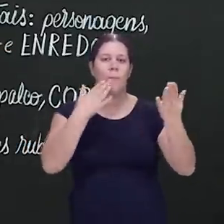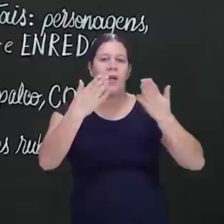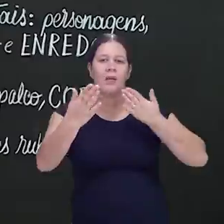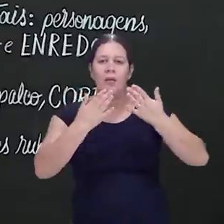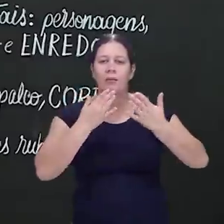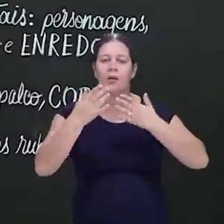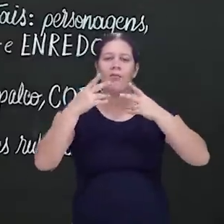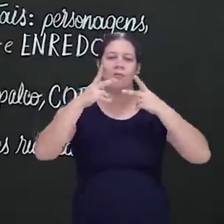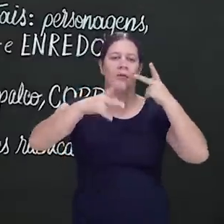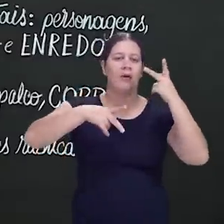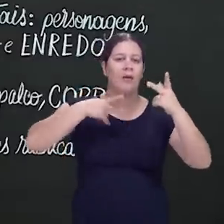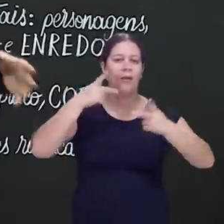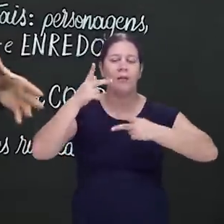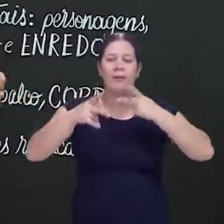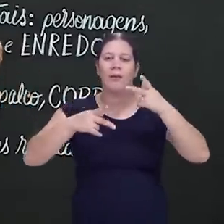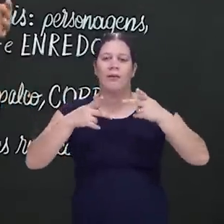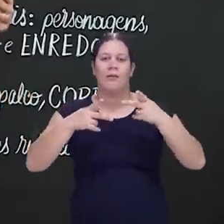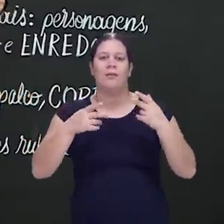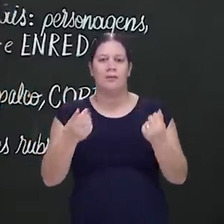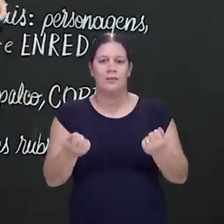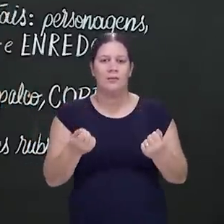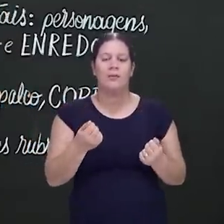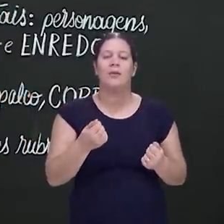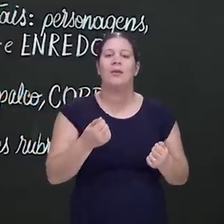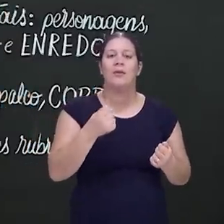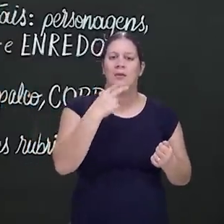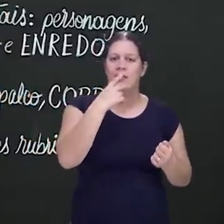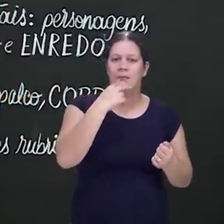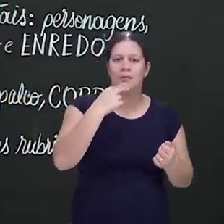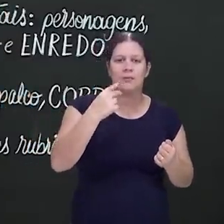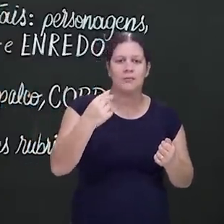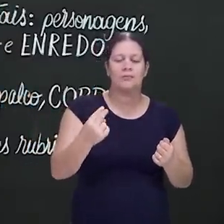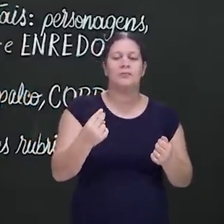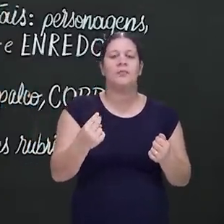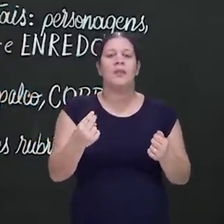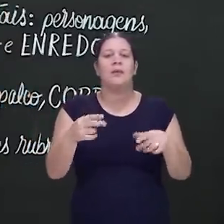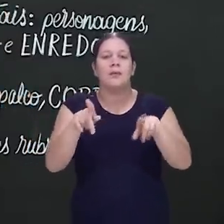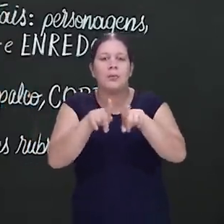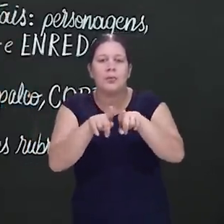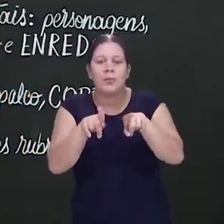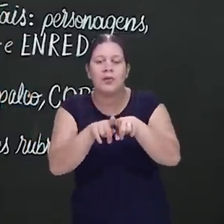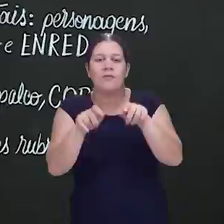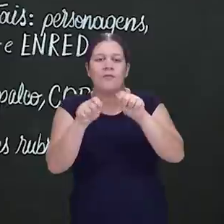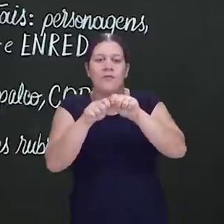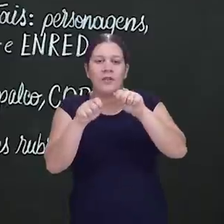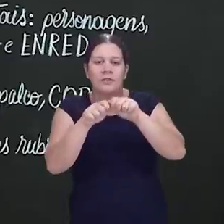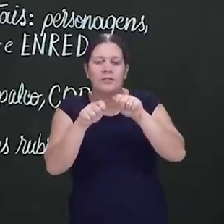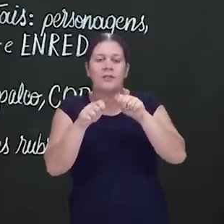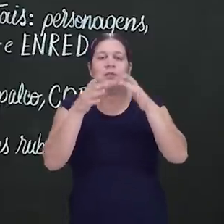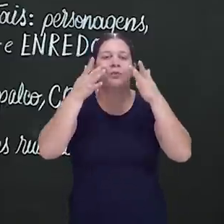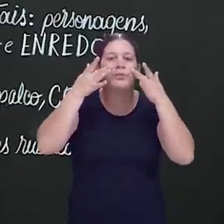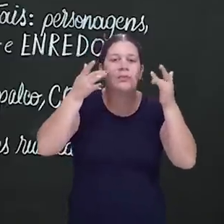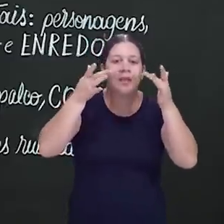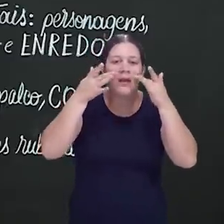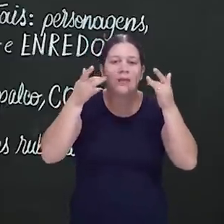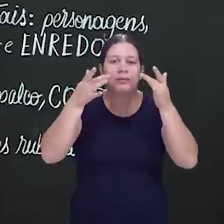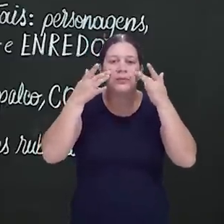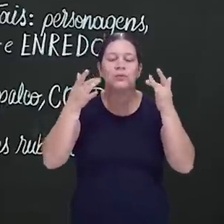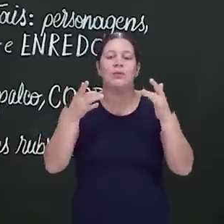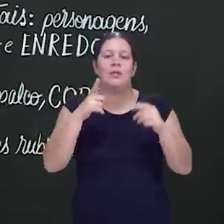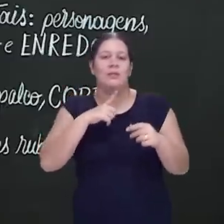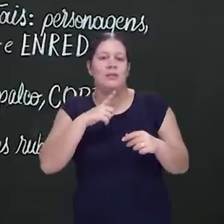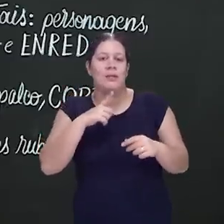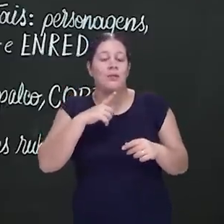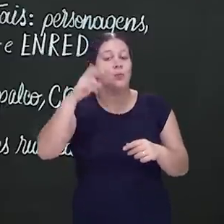importante ter uma postura de ator. Por isso que existe, além do dramaturgo, na hora de montar uma peça, na hora de você montar o texto dramático,